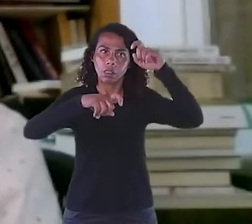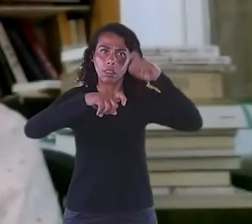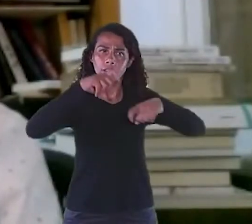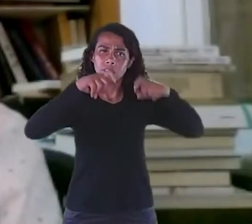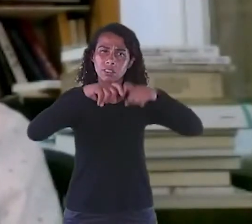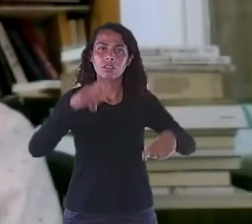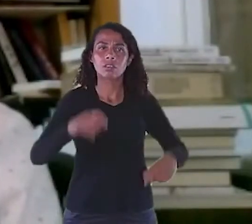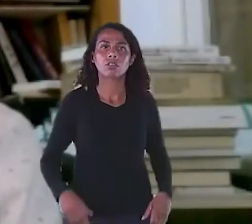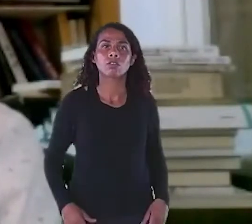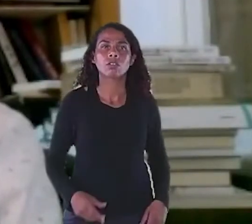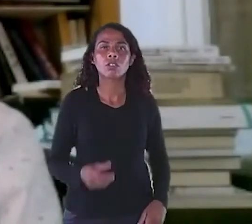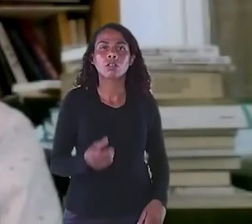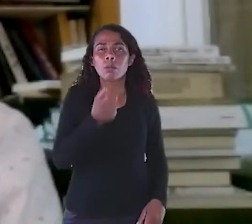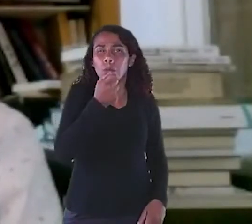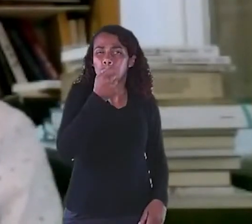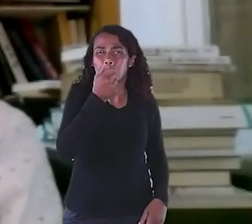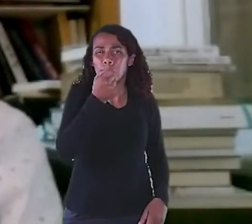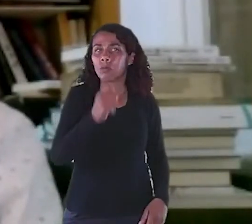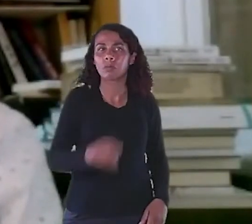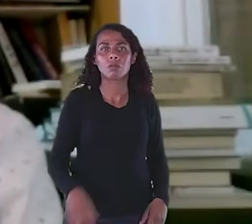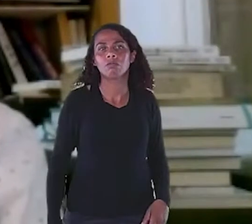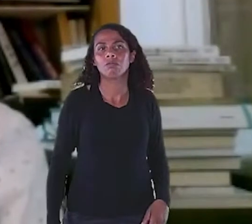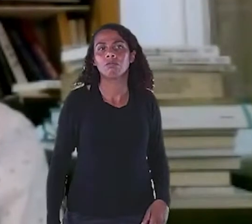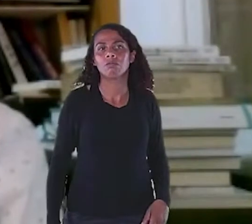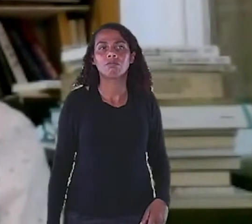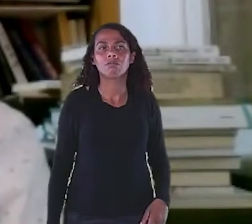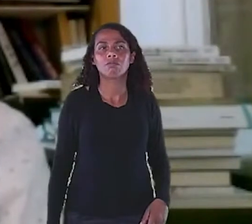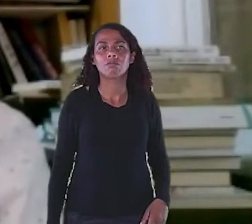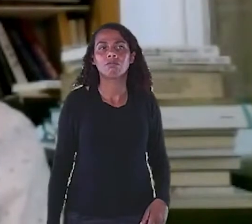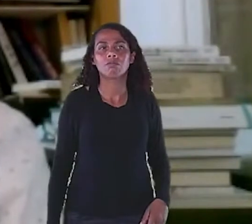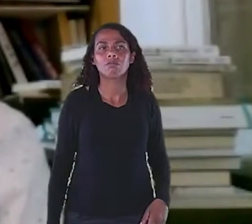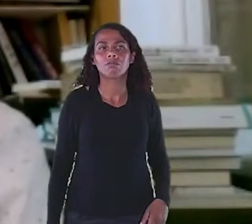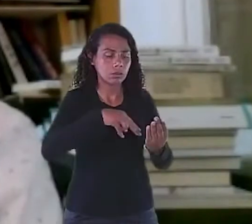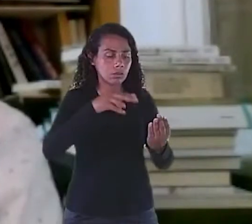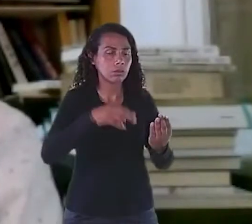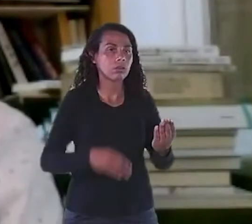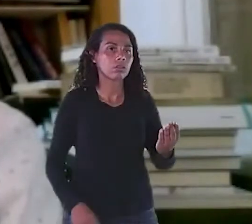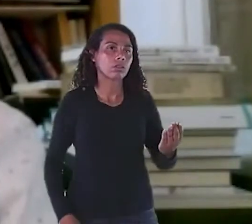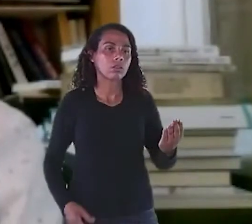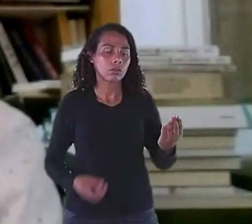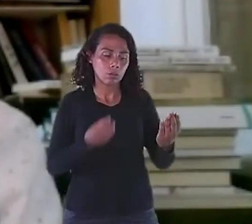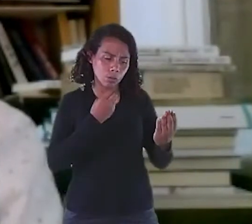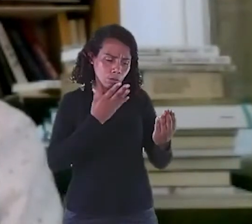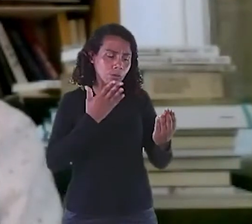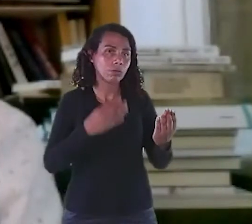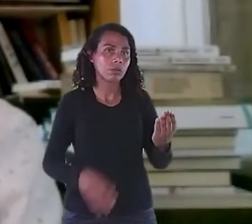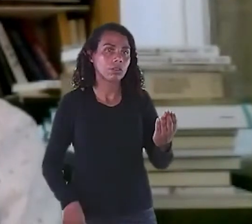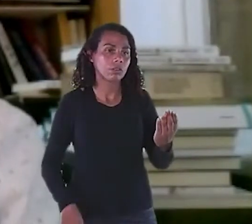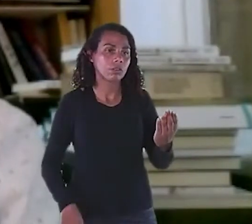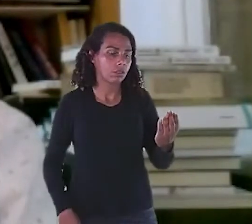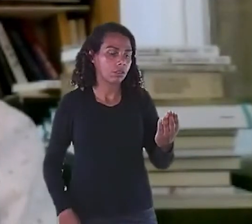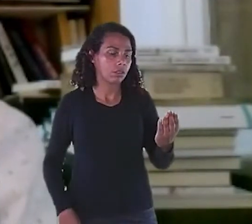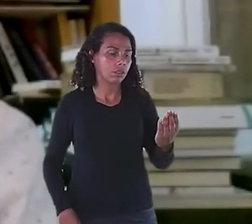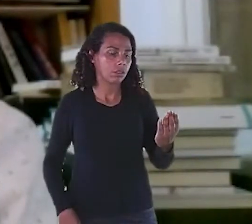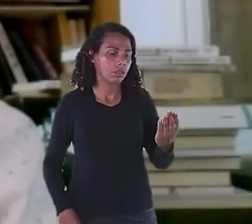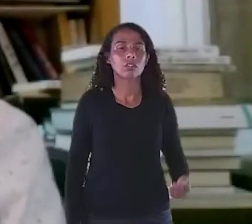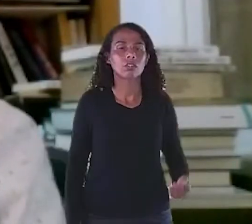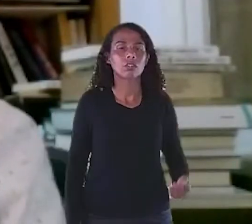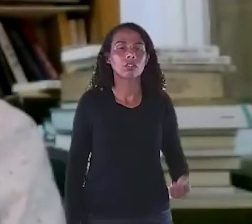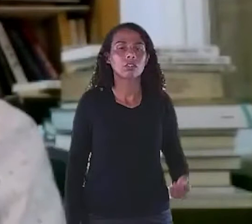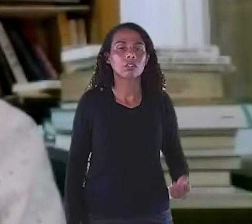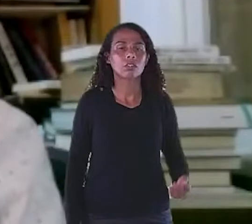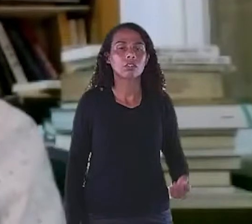pouca. Não é? Mas desde essa coisa que eu contei, de você topar com nomes